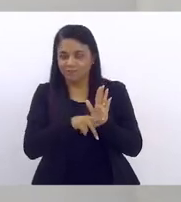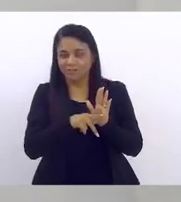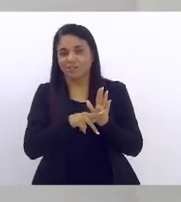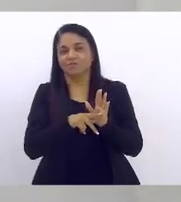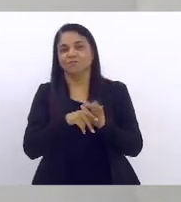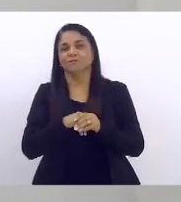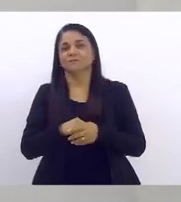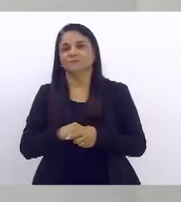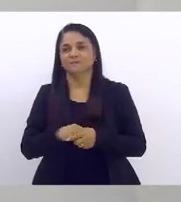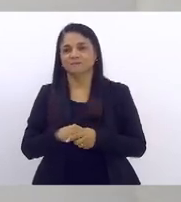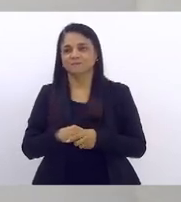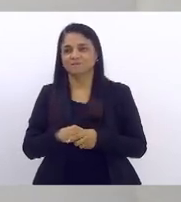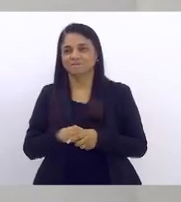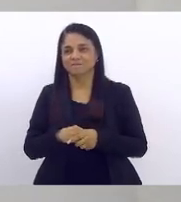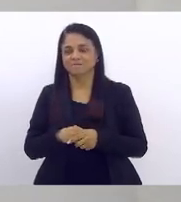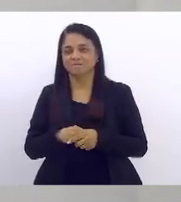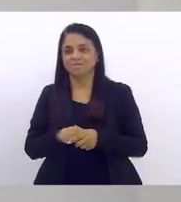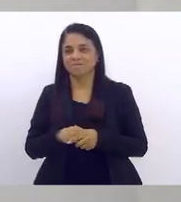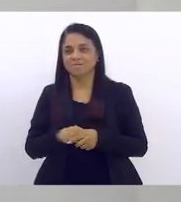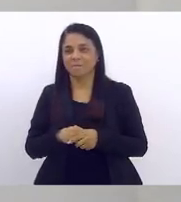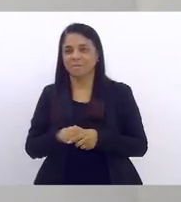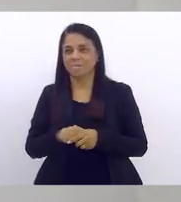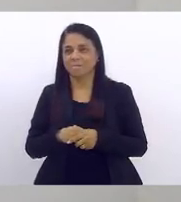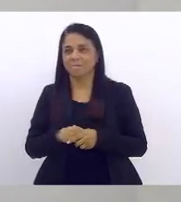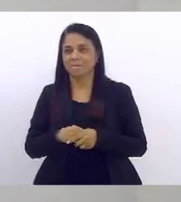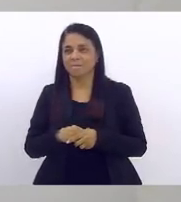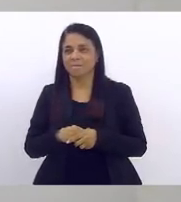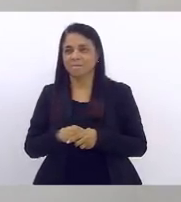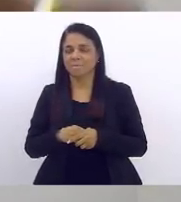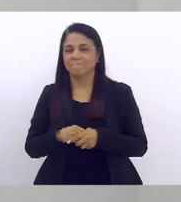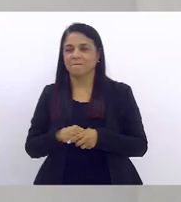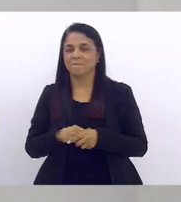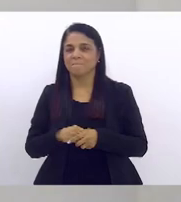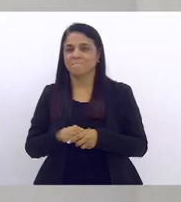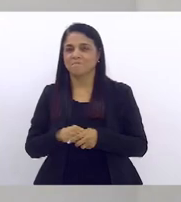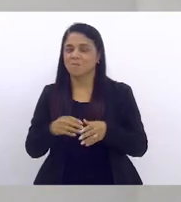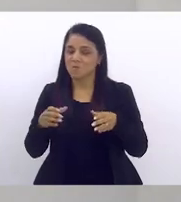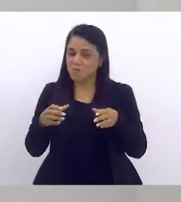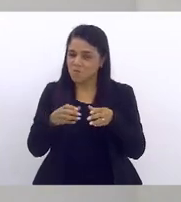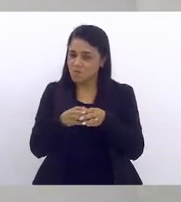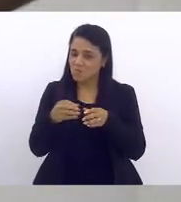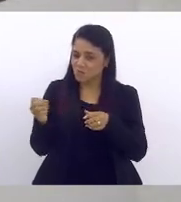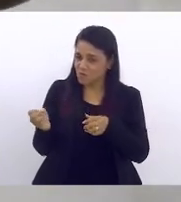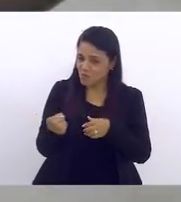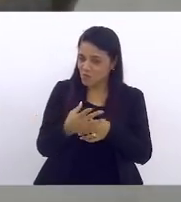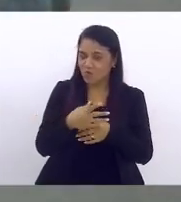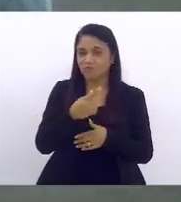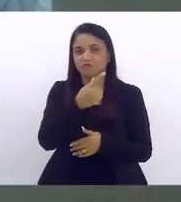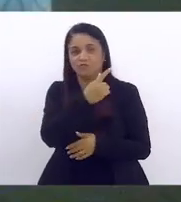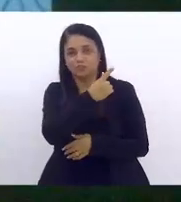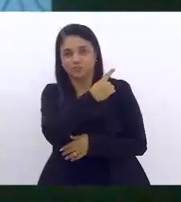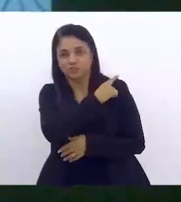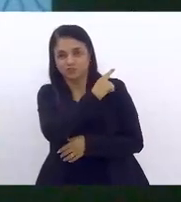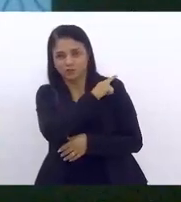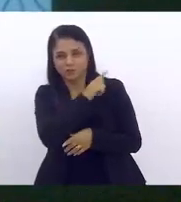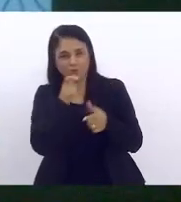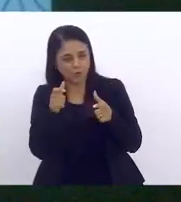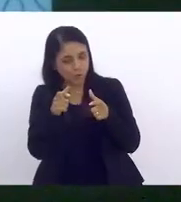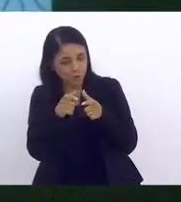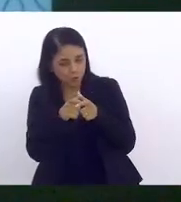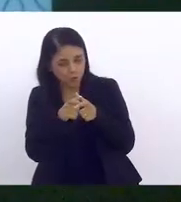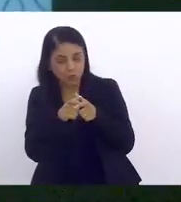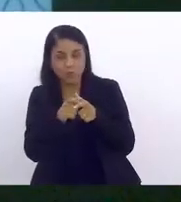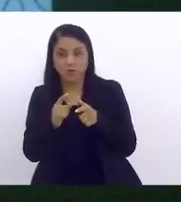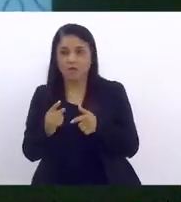reconhecimento devido. E é um novo grupo gestor, um grupo pequeno, que só estamos